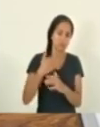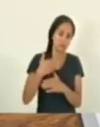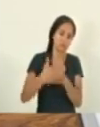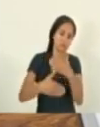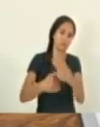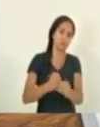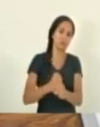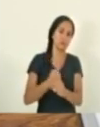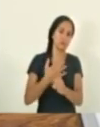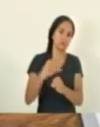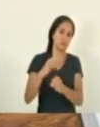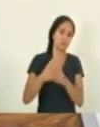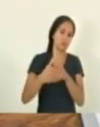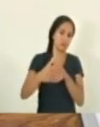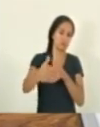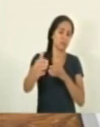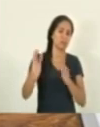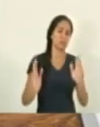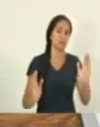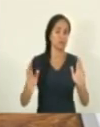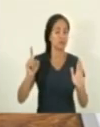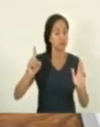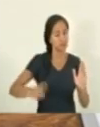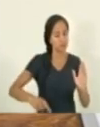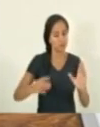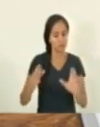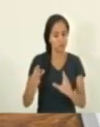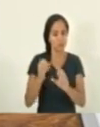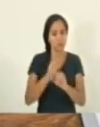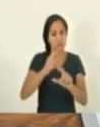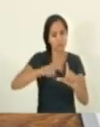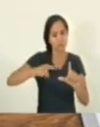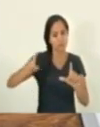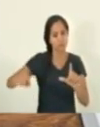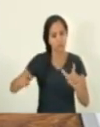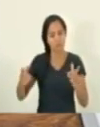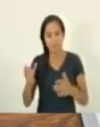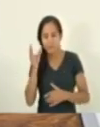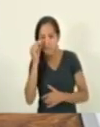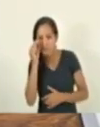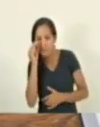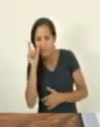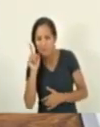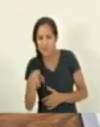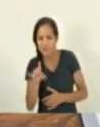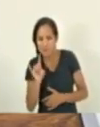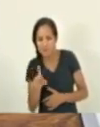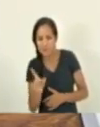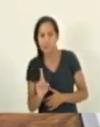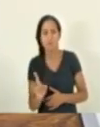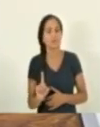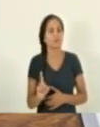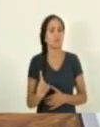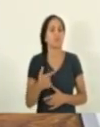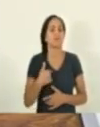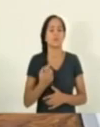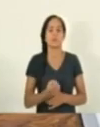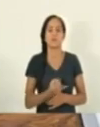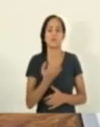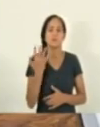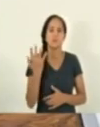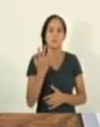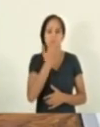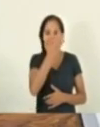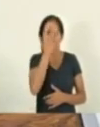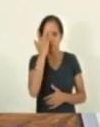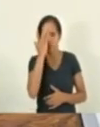10 anos. Então, o censo demográfico ele não é mera curiosidade, ele não serve apenas para você saber quantas pessoas tem no Brasil,